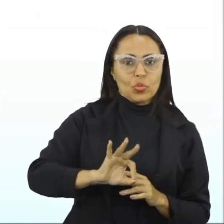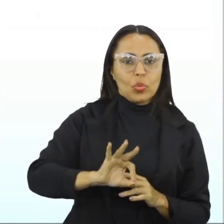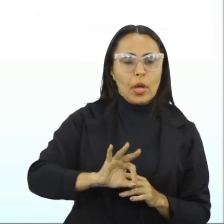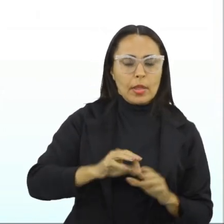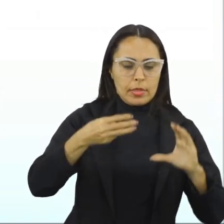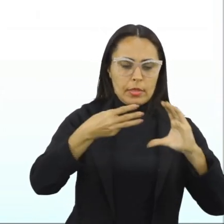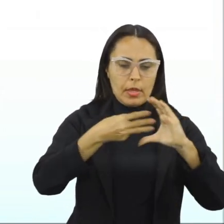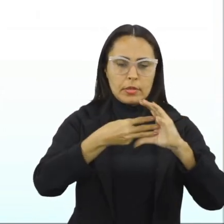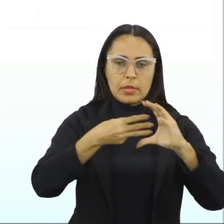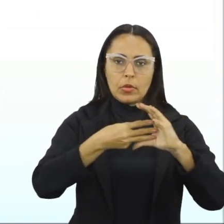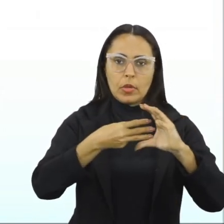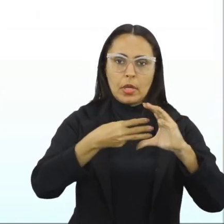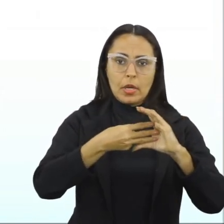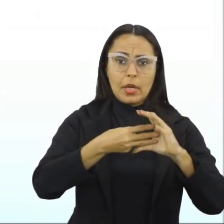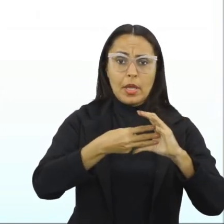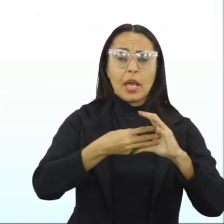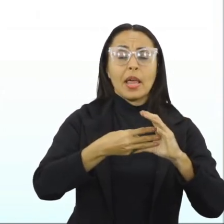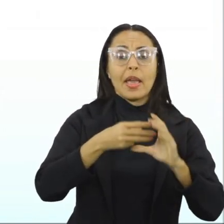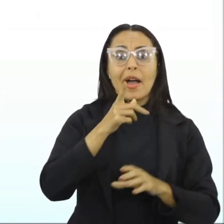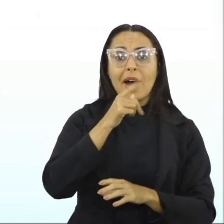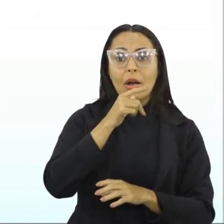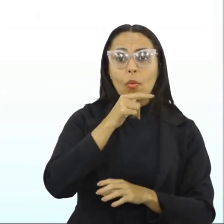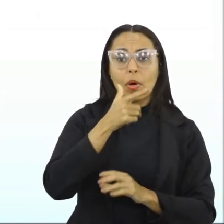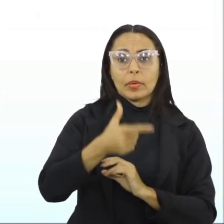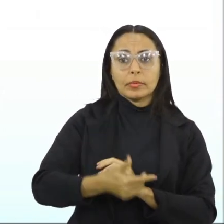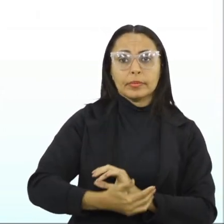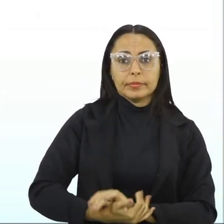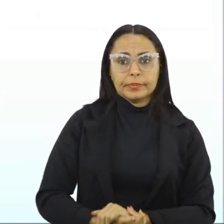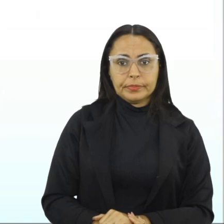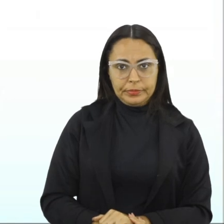dessa célula, olha, é água.